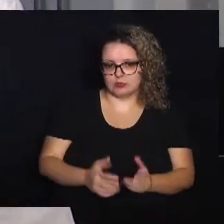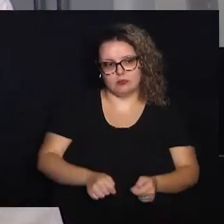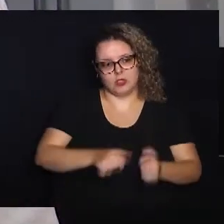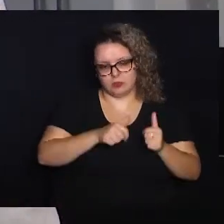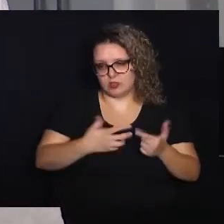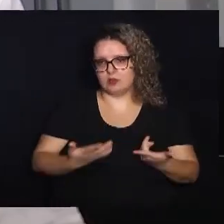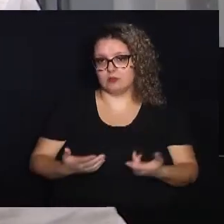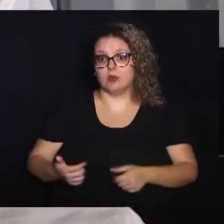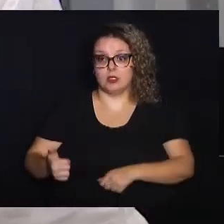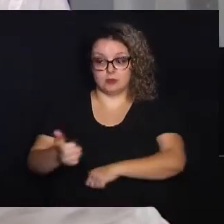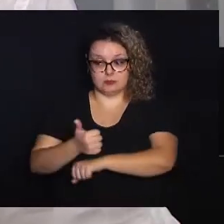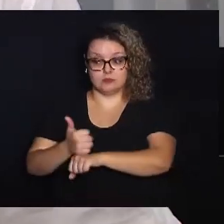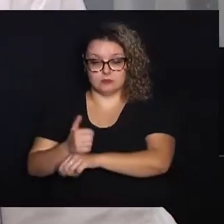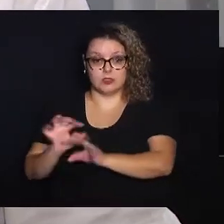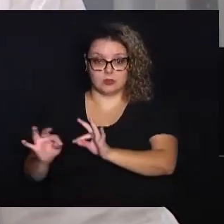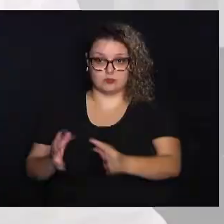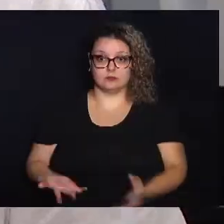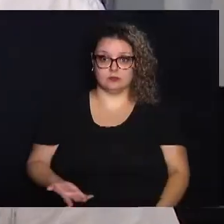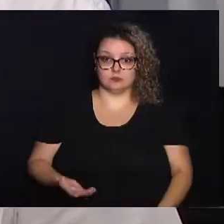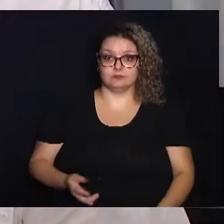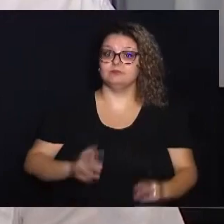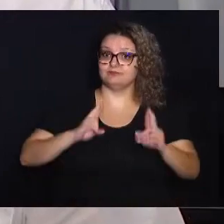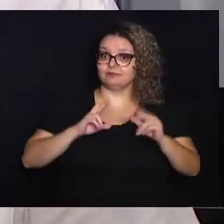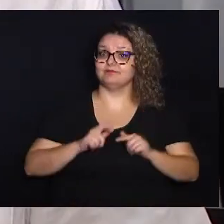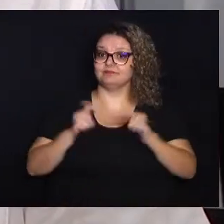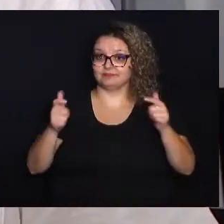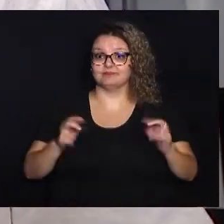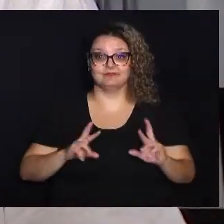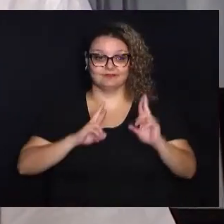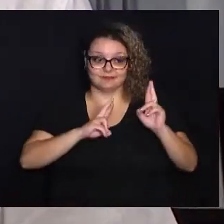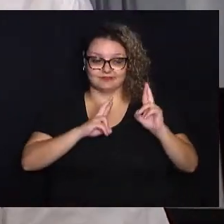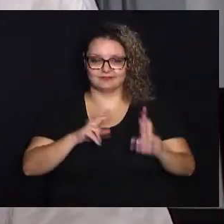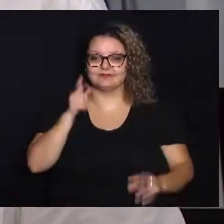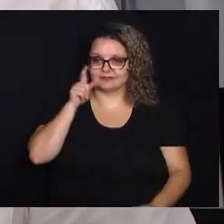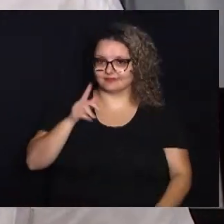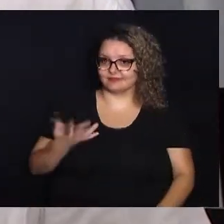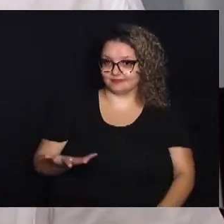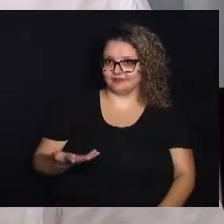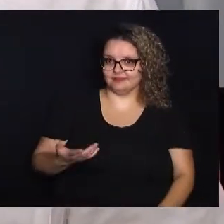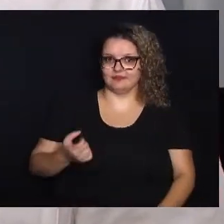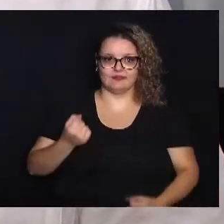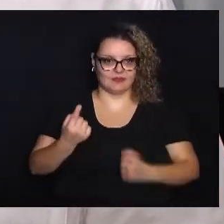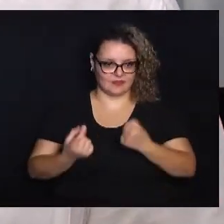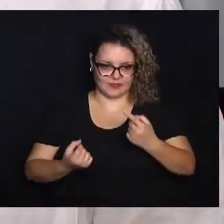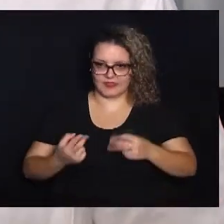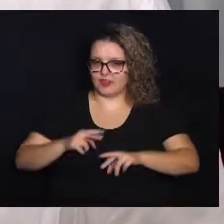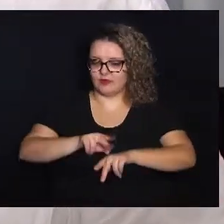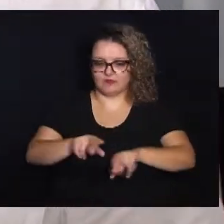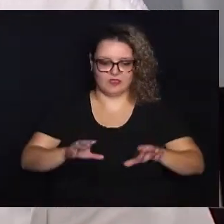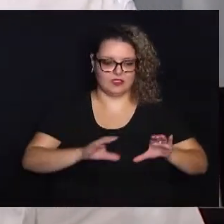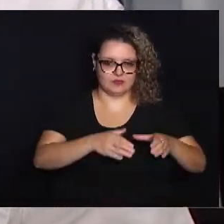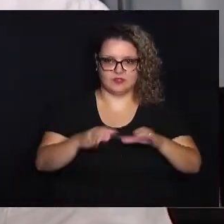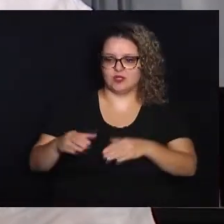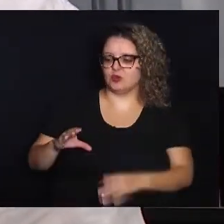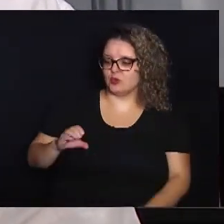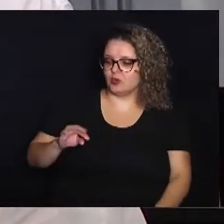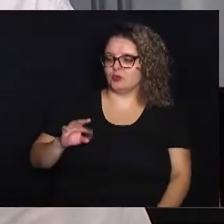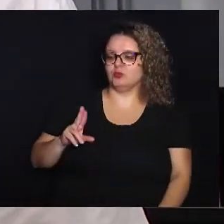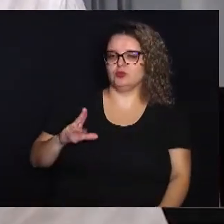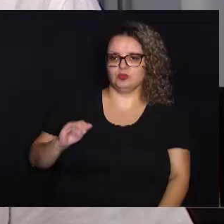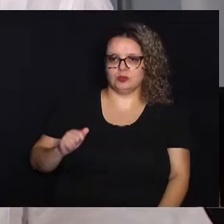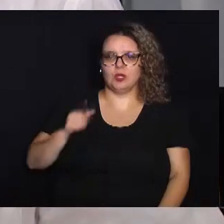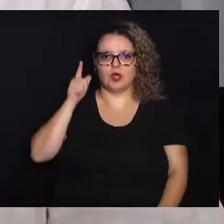o repertório deles como profissional como técnico a expectativa tá alta tá alta a gente espera que a gente consiga aí que algum das várias equipes aí do